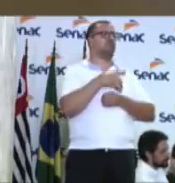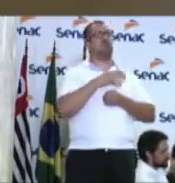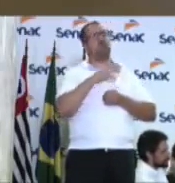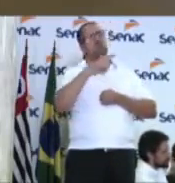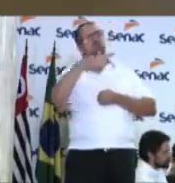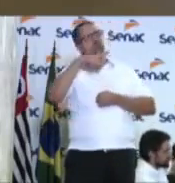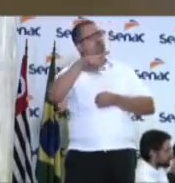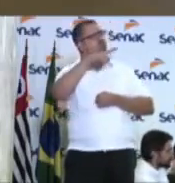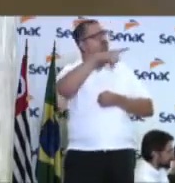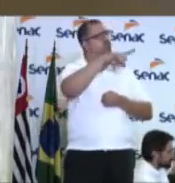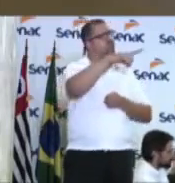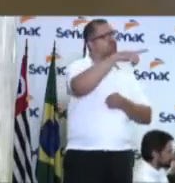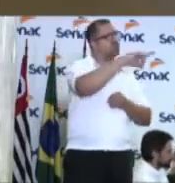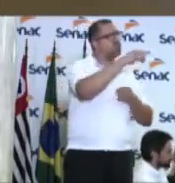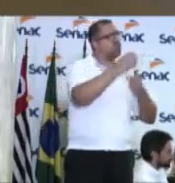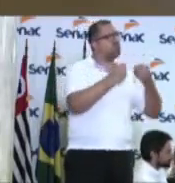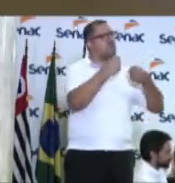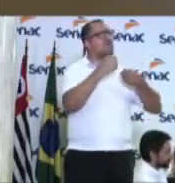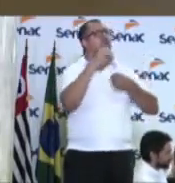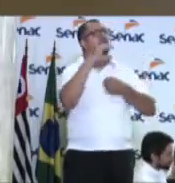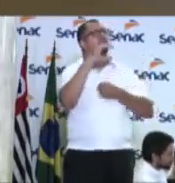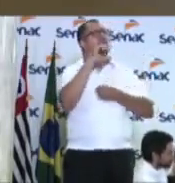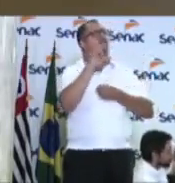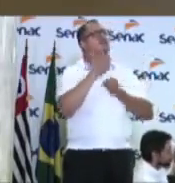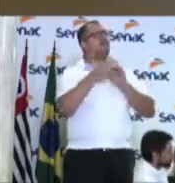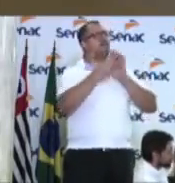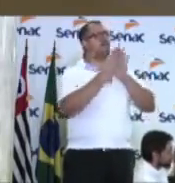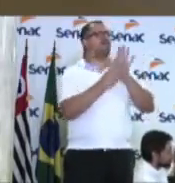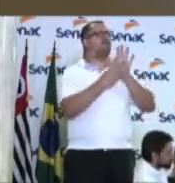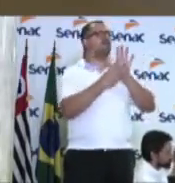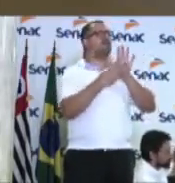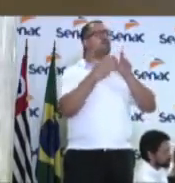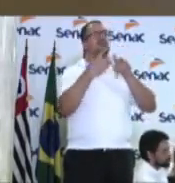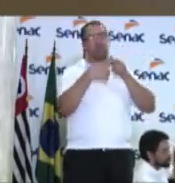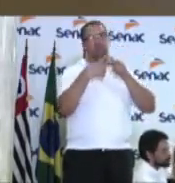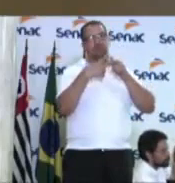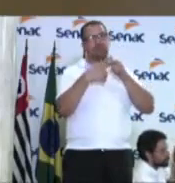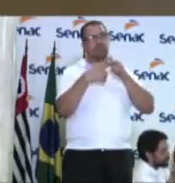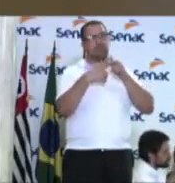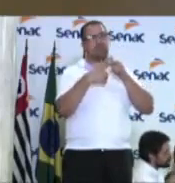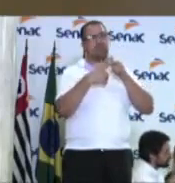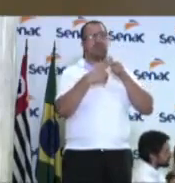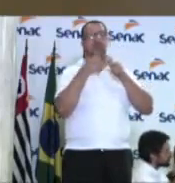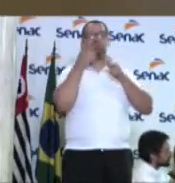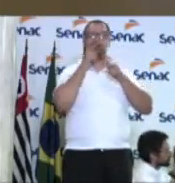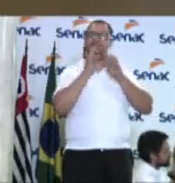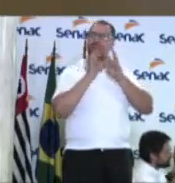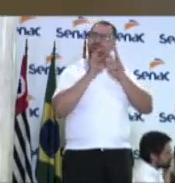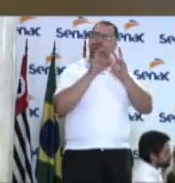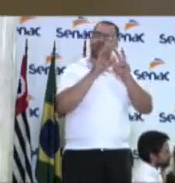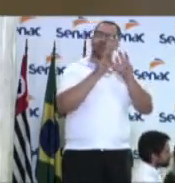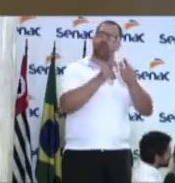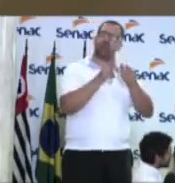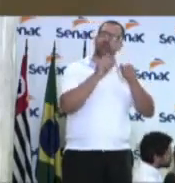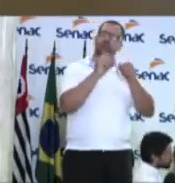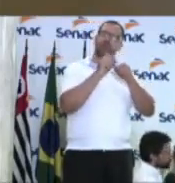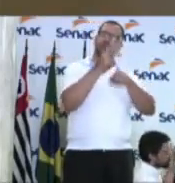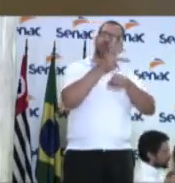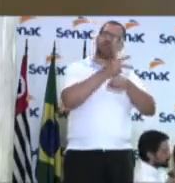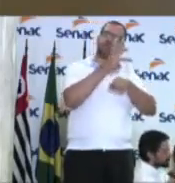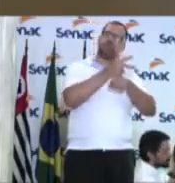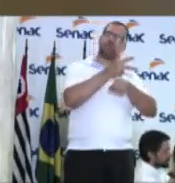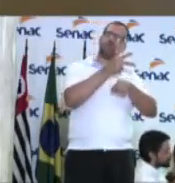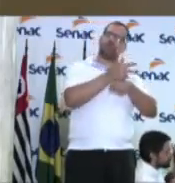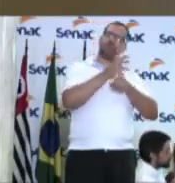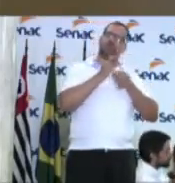da Volkswagen, e você ia encontrar no novo Polo, e só no lançamento do Polo você ia descobrir que todos aqueles features que você viu em todos